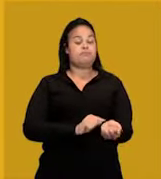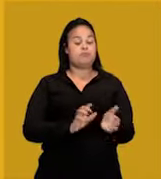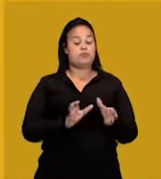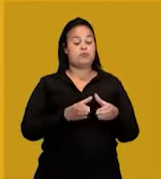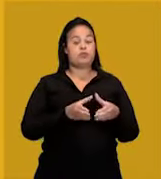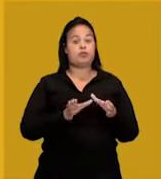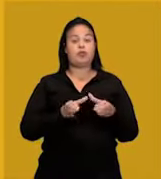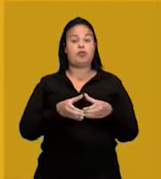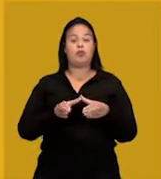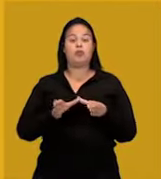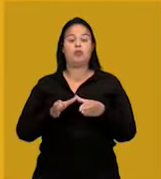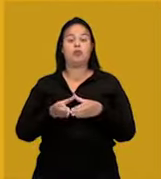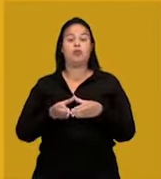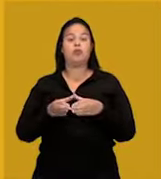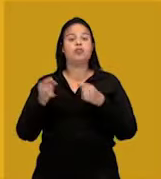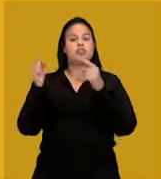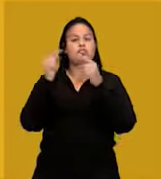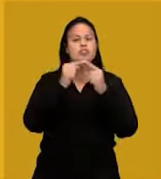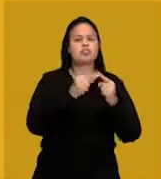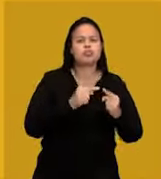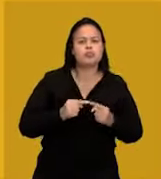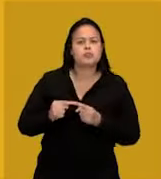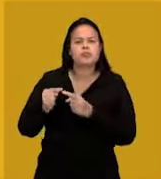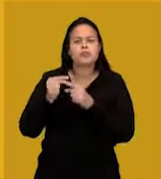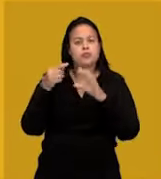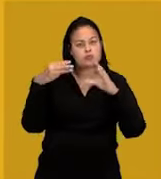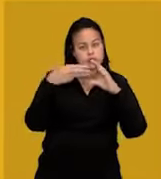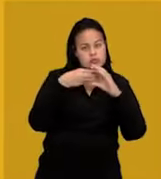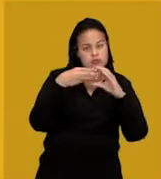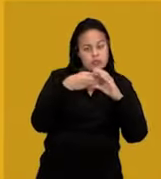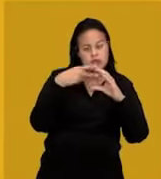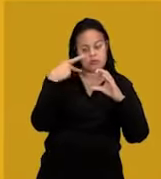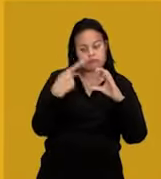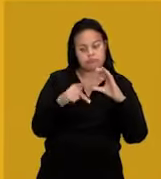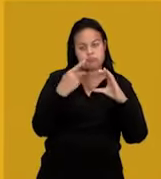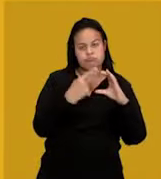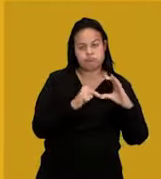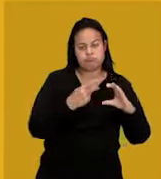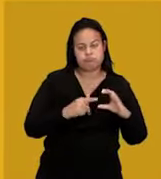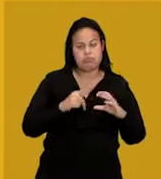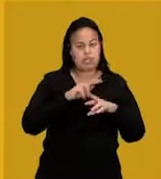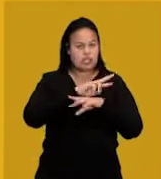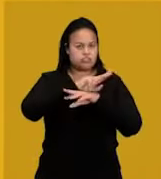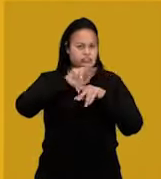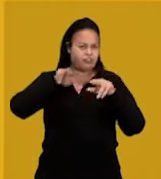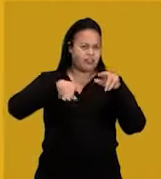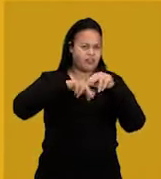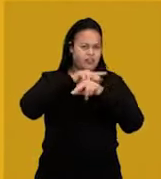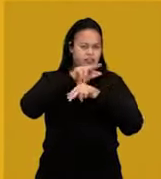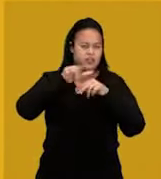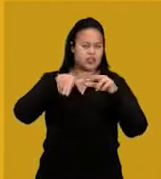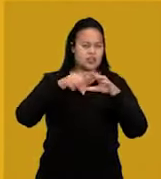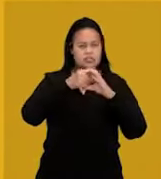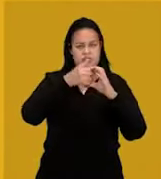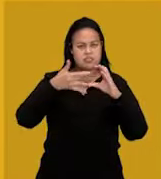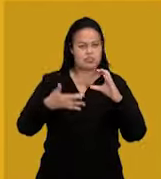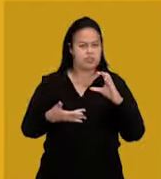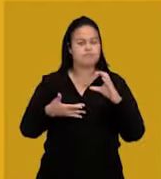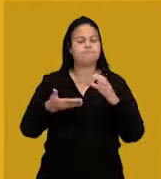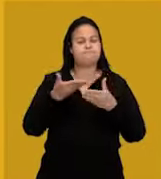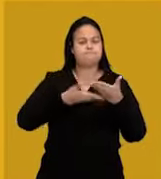por diversos tipos de células e esses tecidos possuem diferentes funções, tanto de transporte